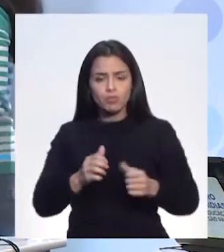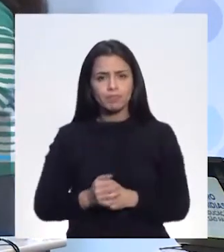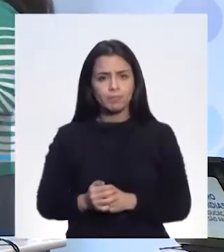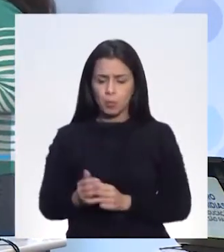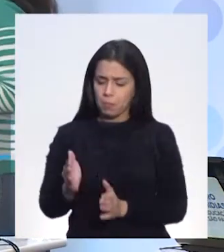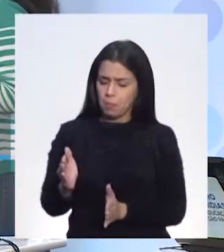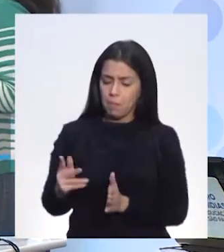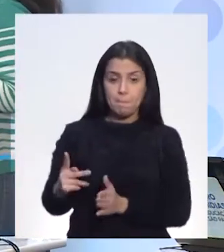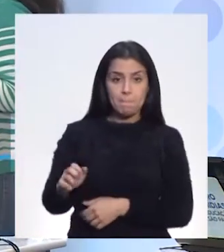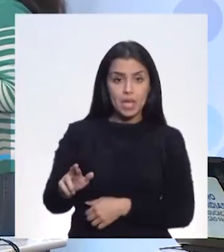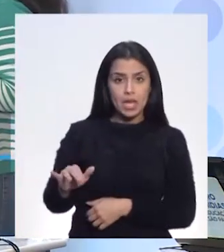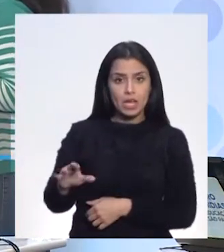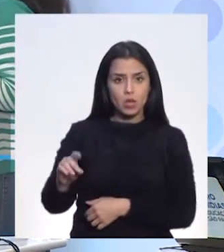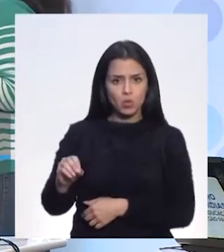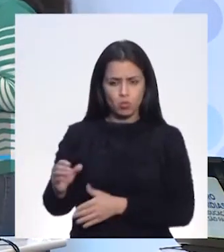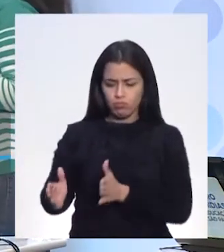distância